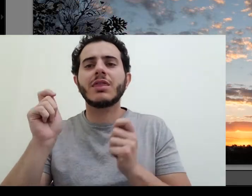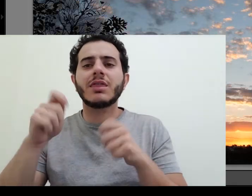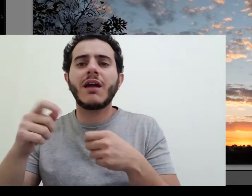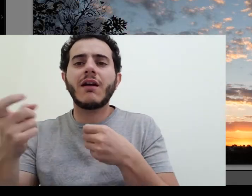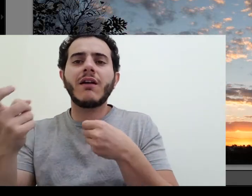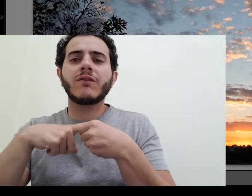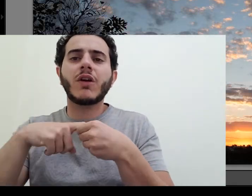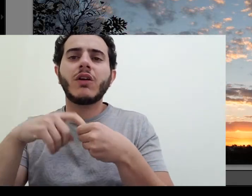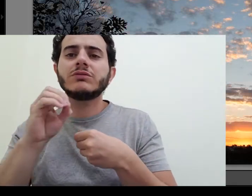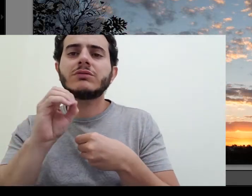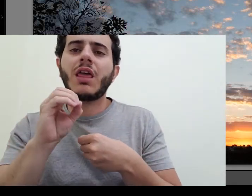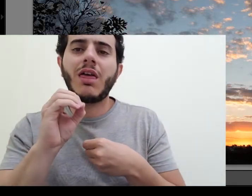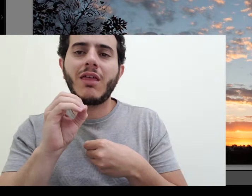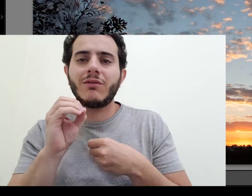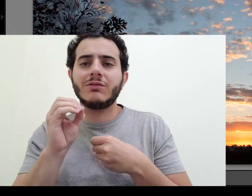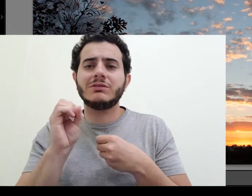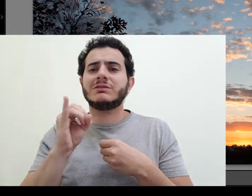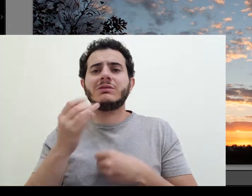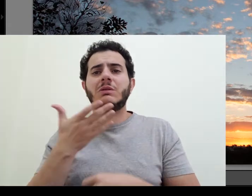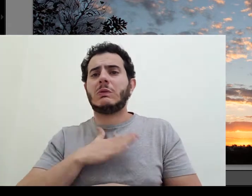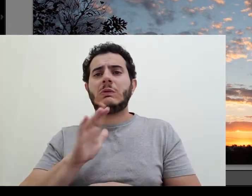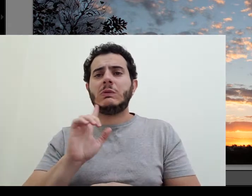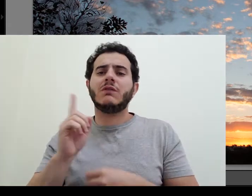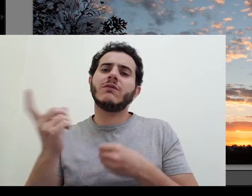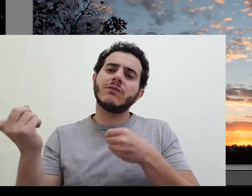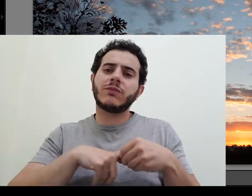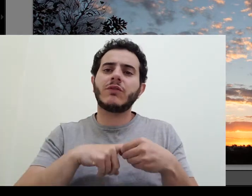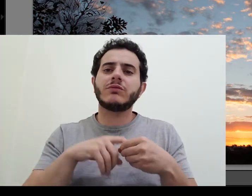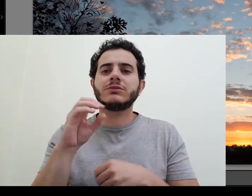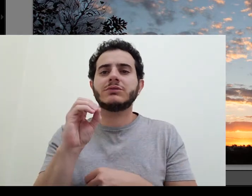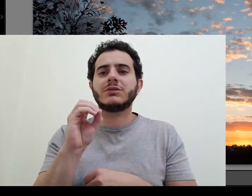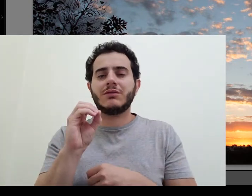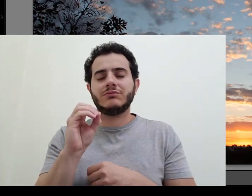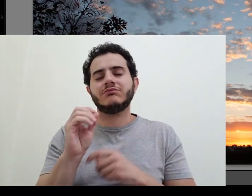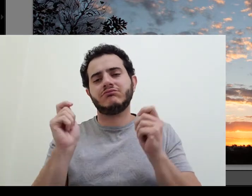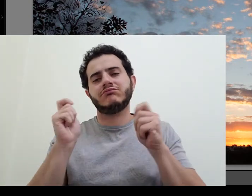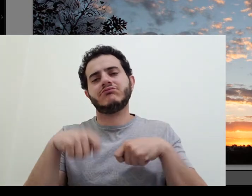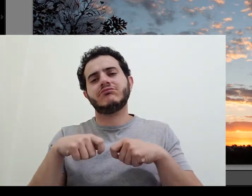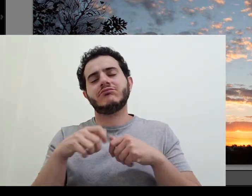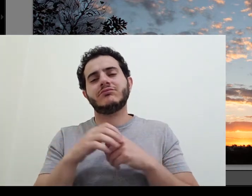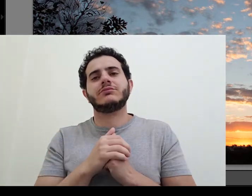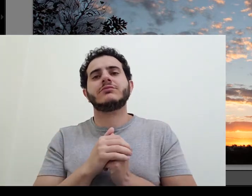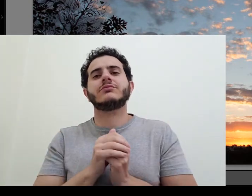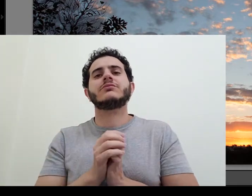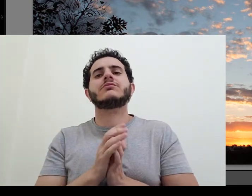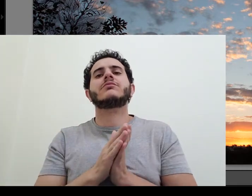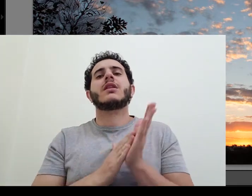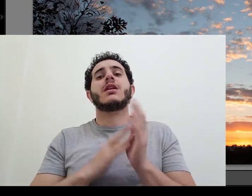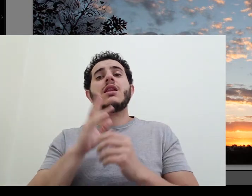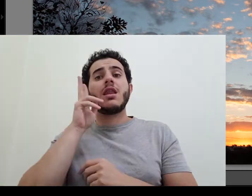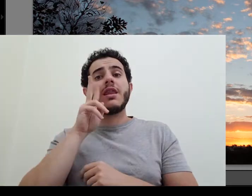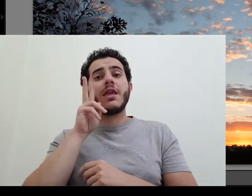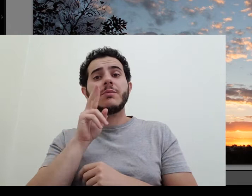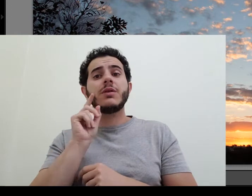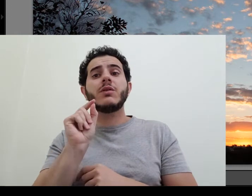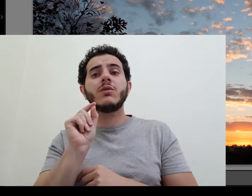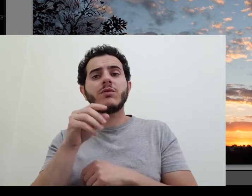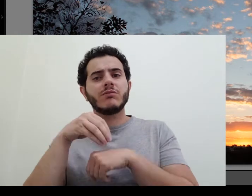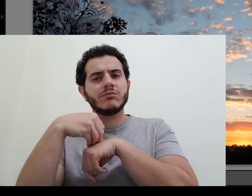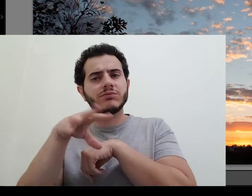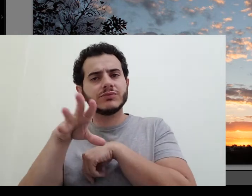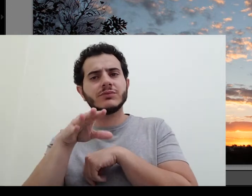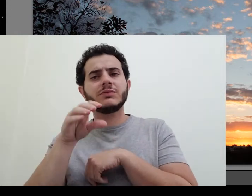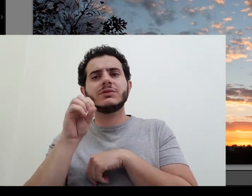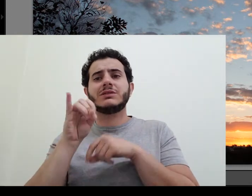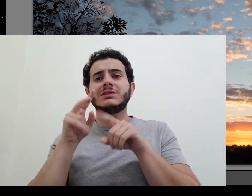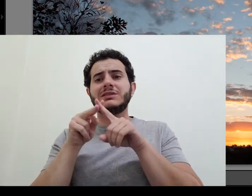zerar ele, voltar ao zero, voltar ao centro o seu ajuste, tá? Lembrando que vale a pena trabalhar com esses ajustes, caso o seu ajuste